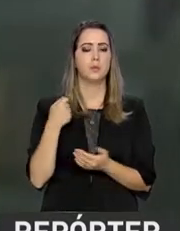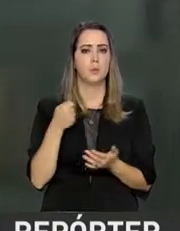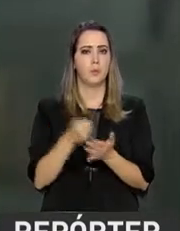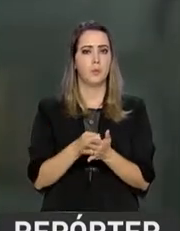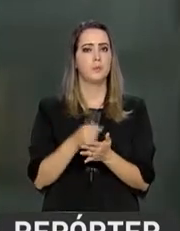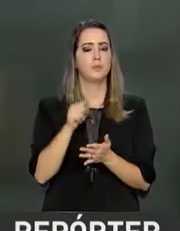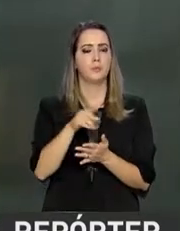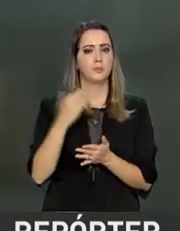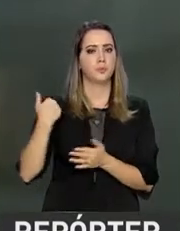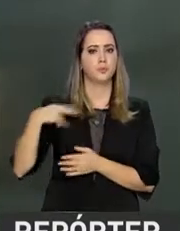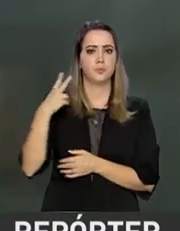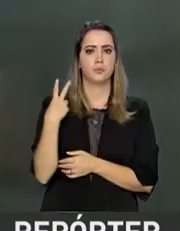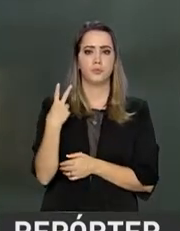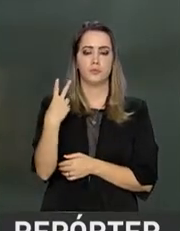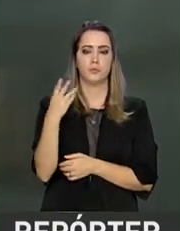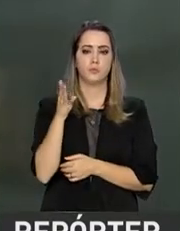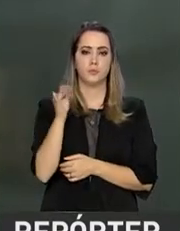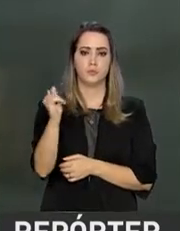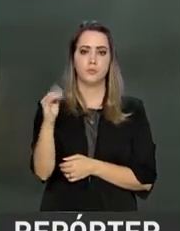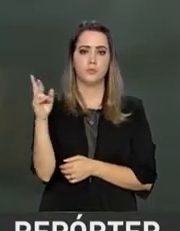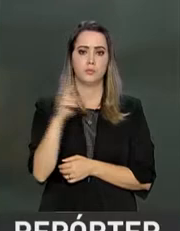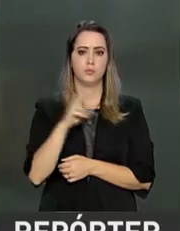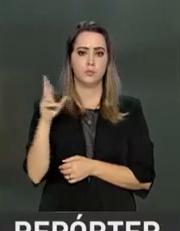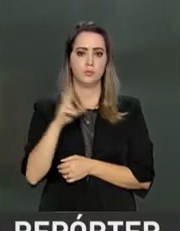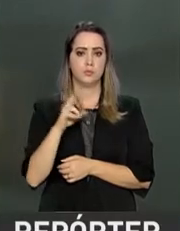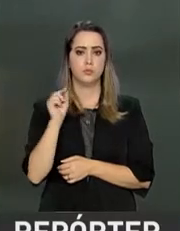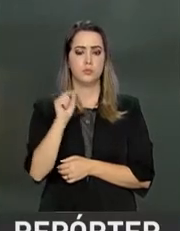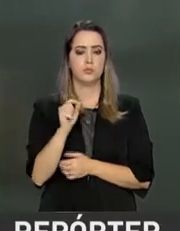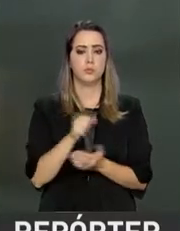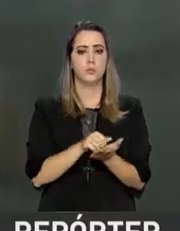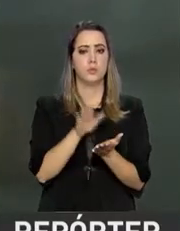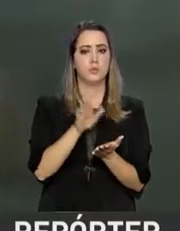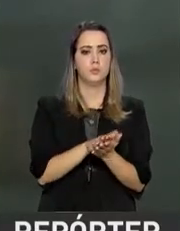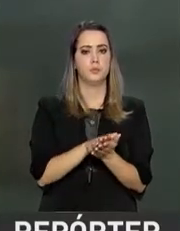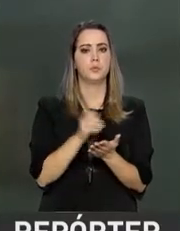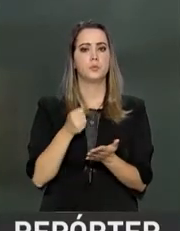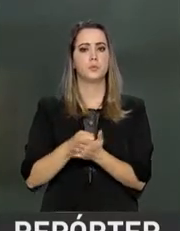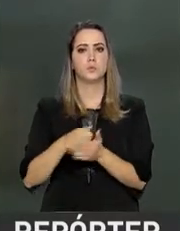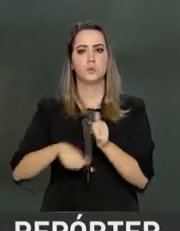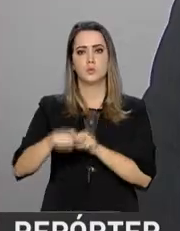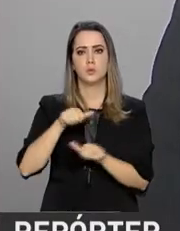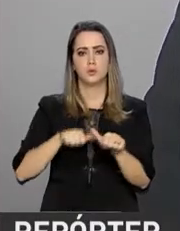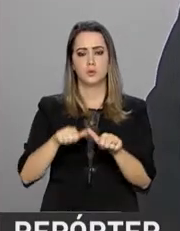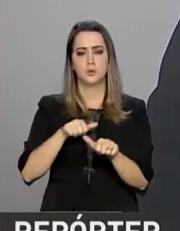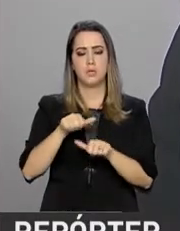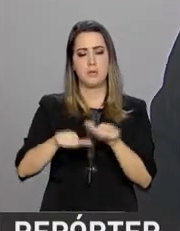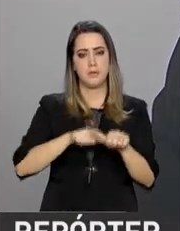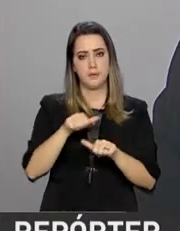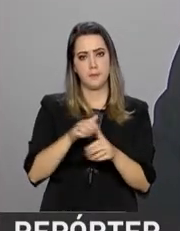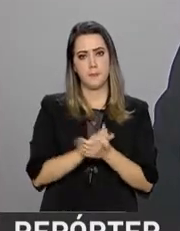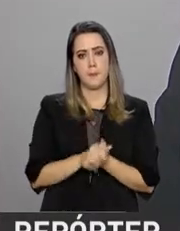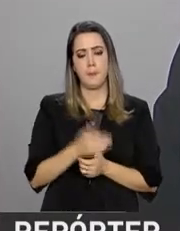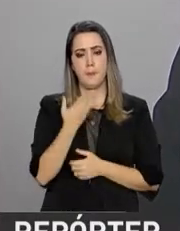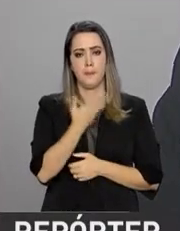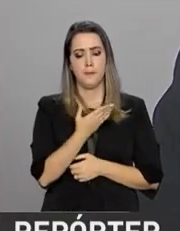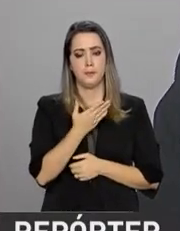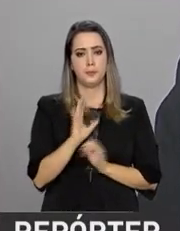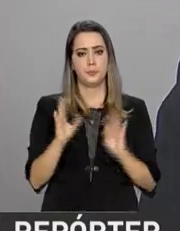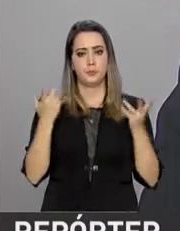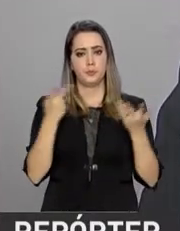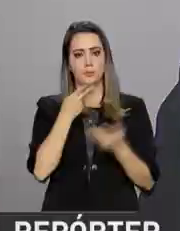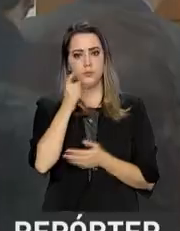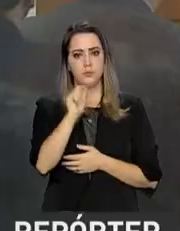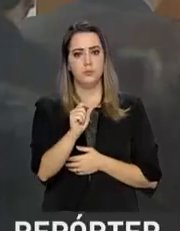de mais de 2 bilhões e 500 milhões de reais em multas a serem convertidas. Na cerimônia, o presidente Michel